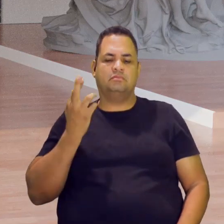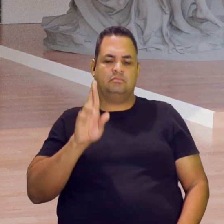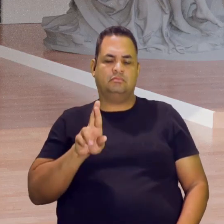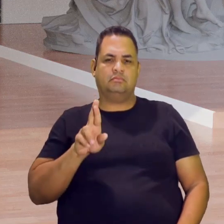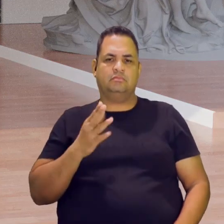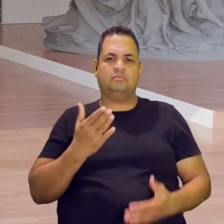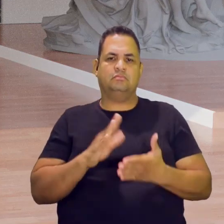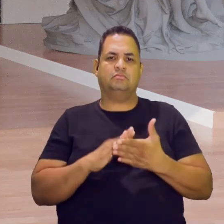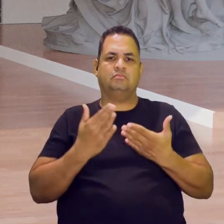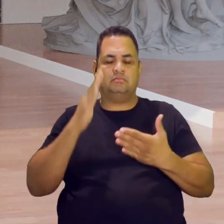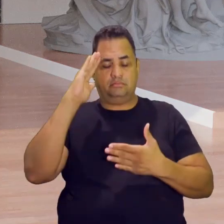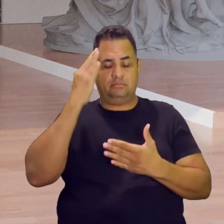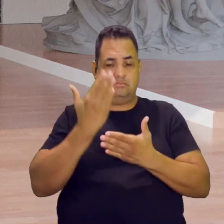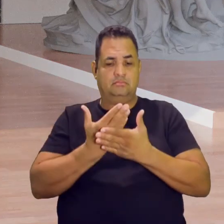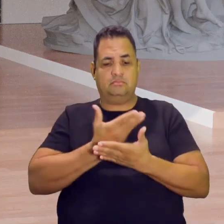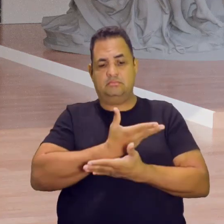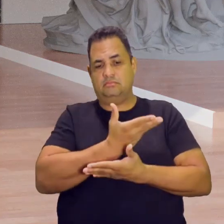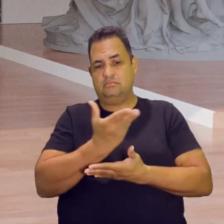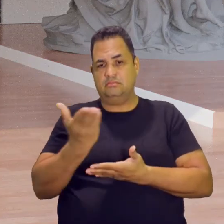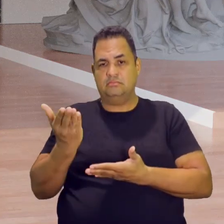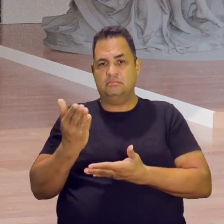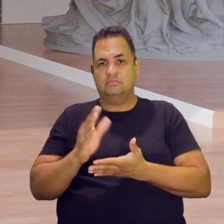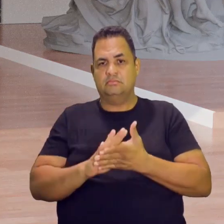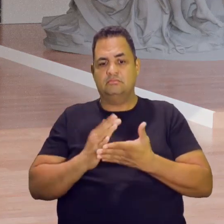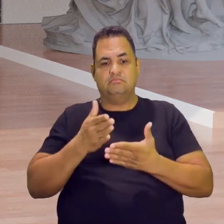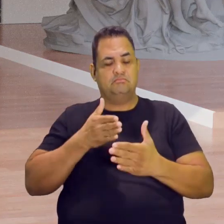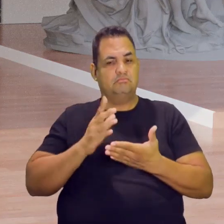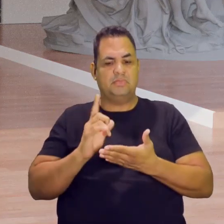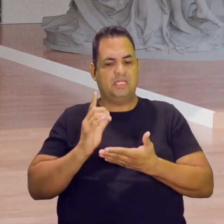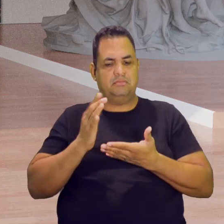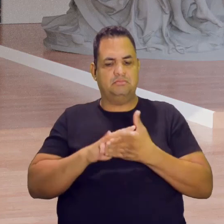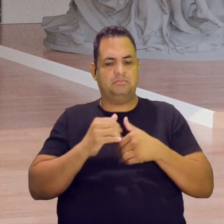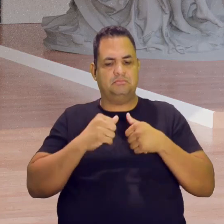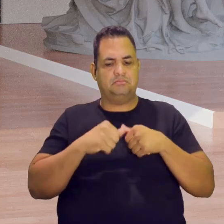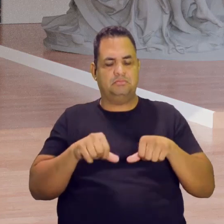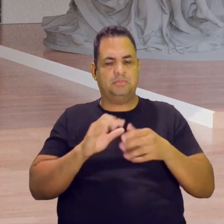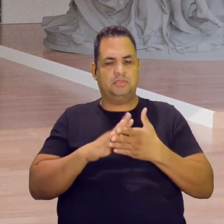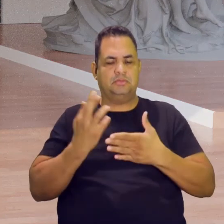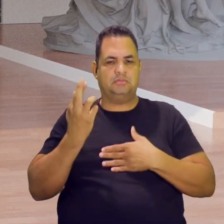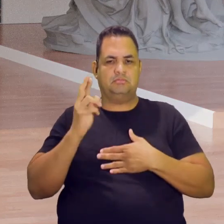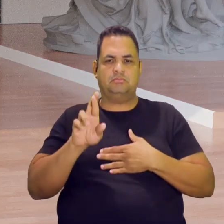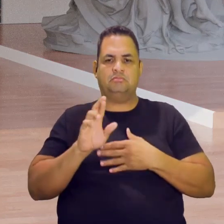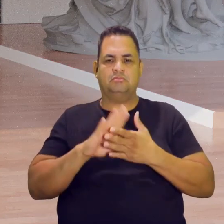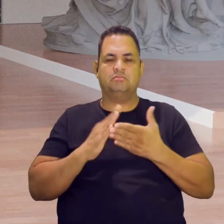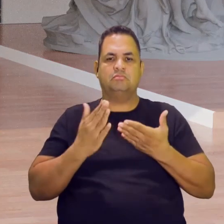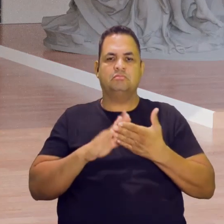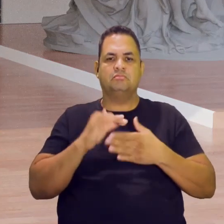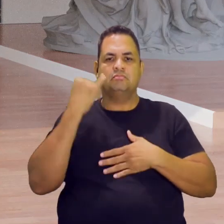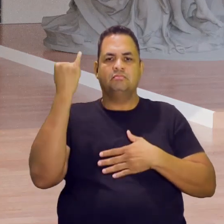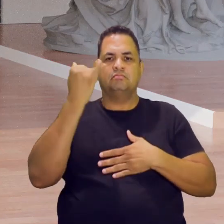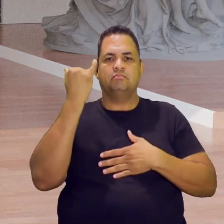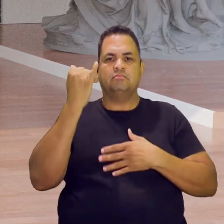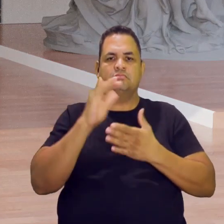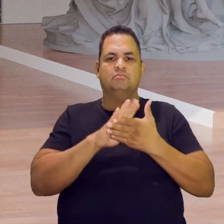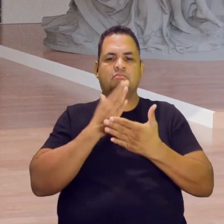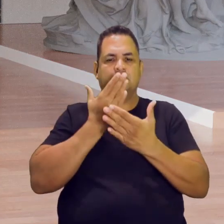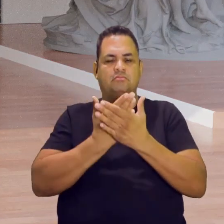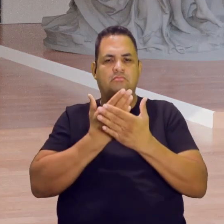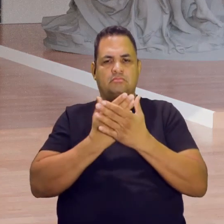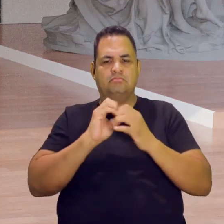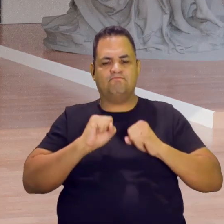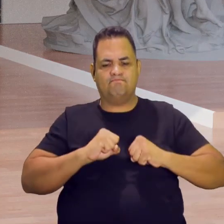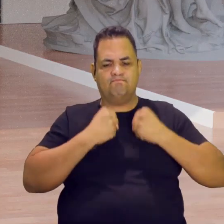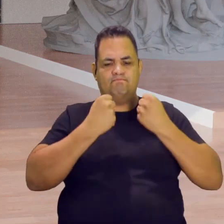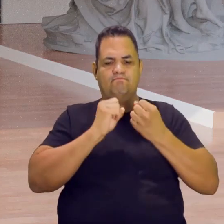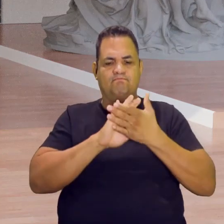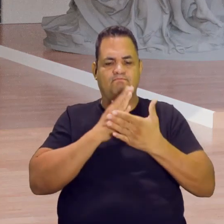recuperação. Acredito que muitos de vocês não ficaram em recuperação, então por isso que é importante, durante as aulas, estudar, se